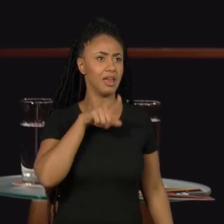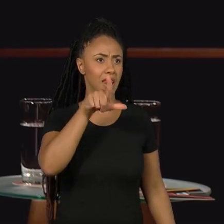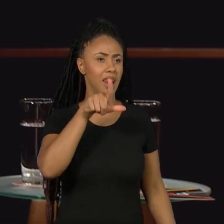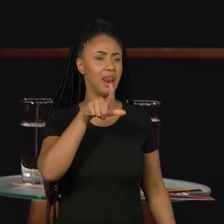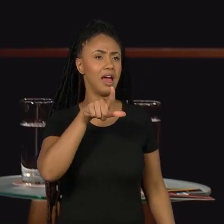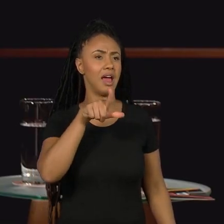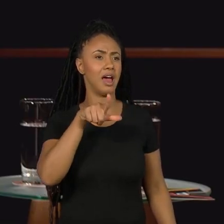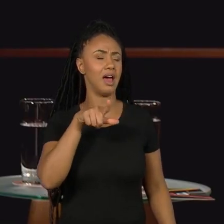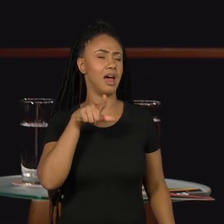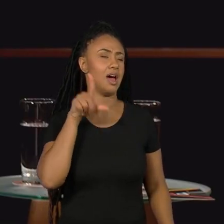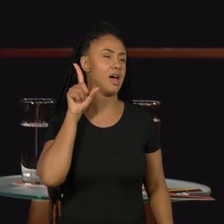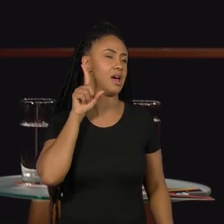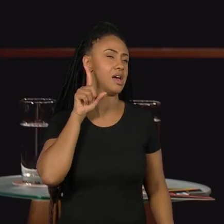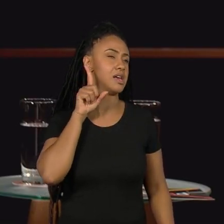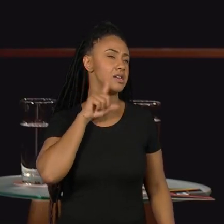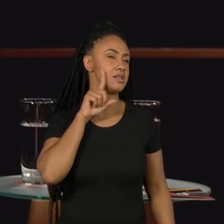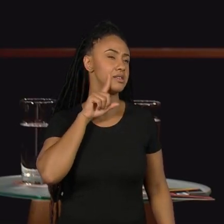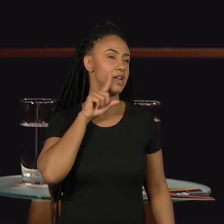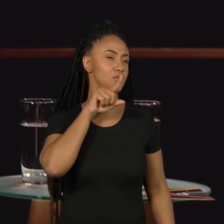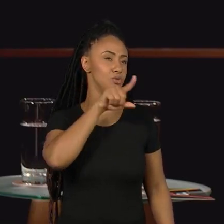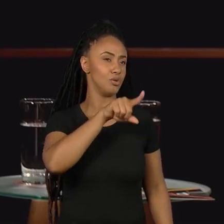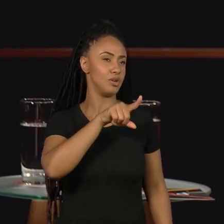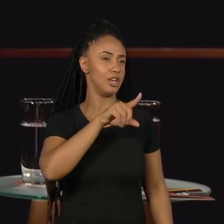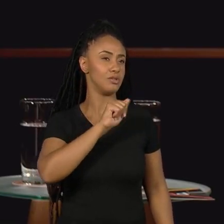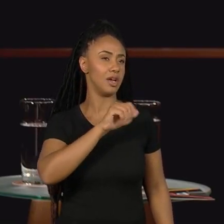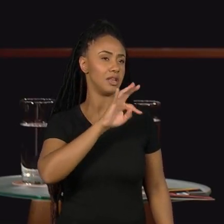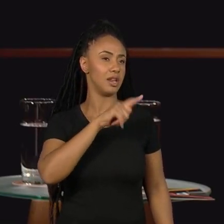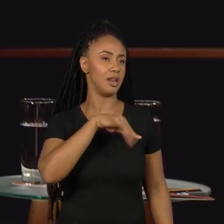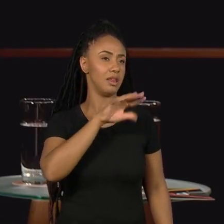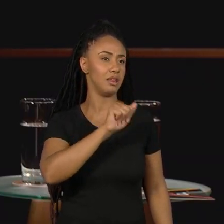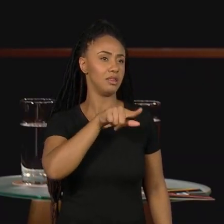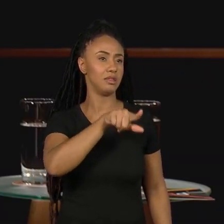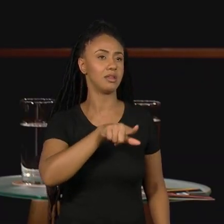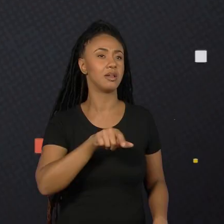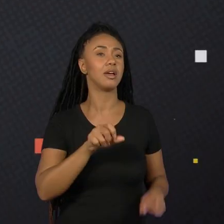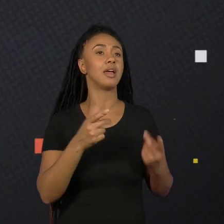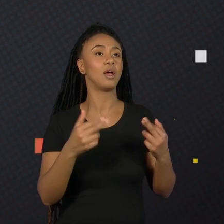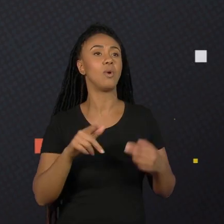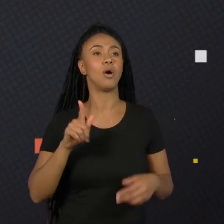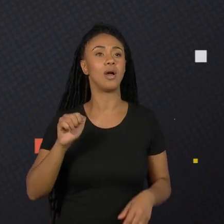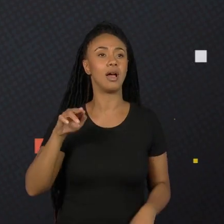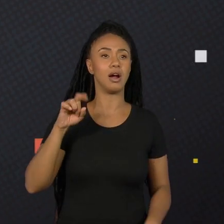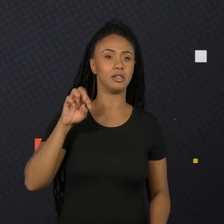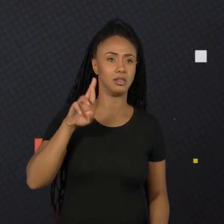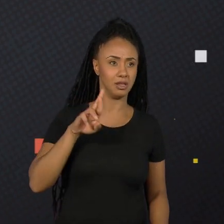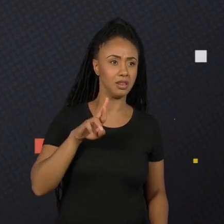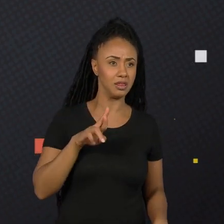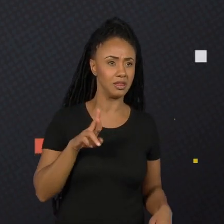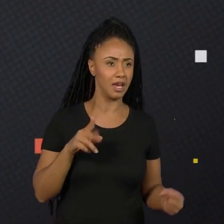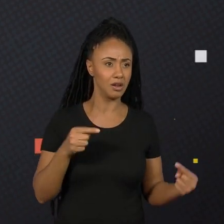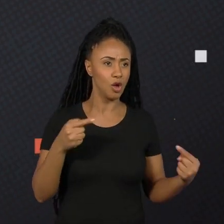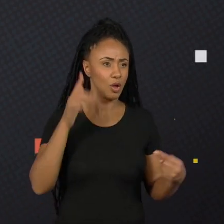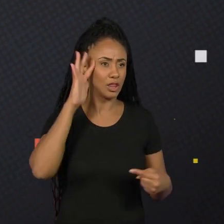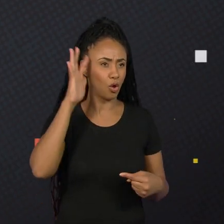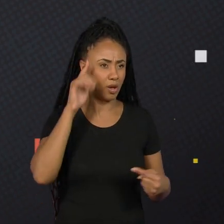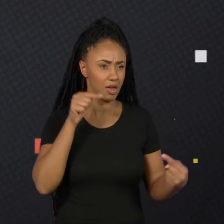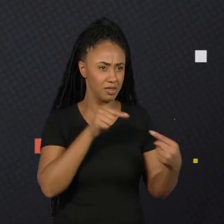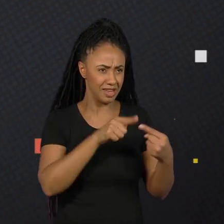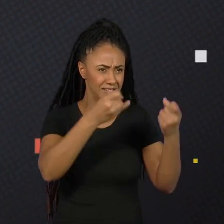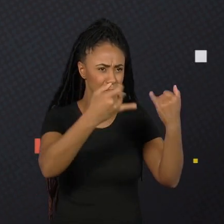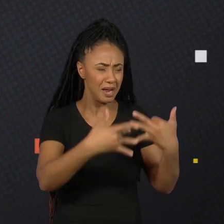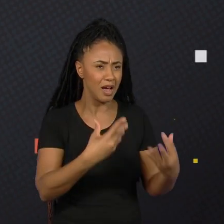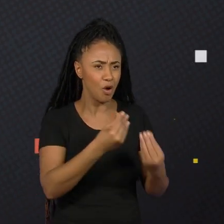Atlanta, lá nos Estados Unidos, onde se celebra o legado, o pensamento do Martin Gardner. Eu queria que você falasse um pouquinho sobre ele e sobre esse